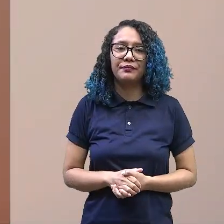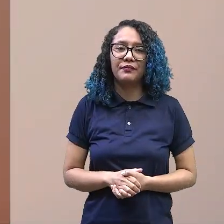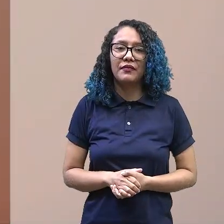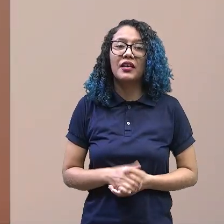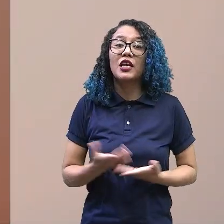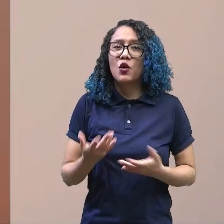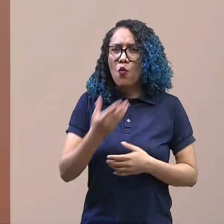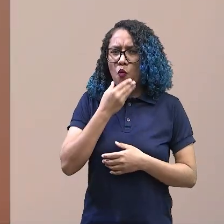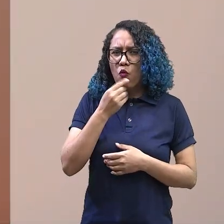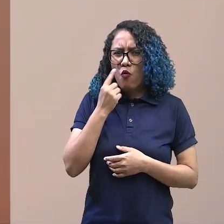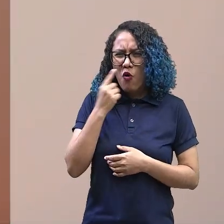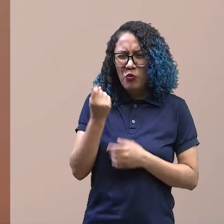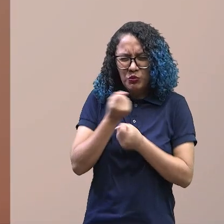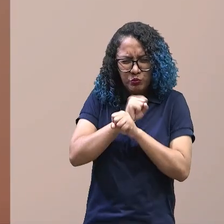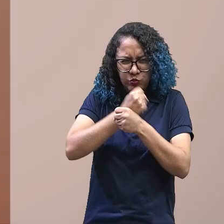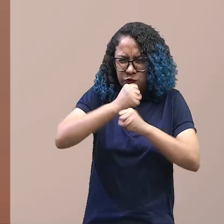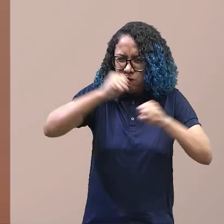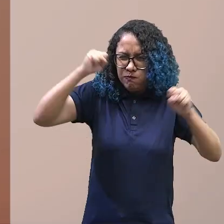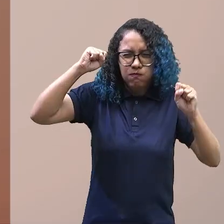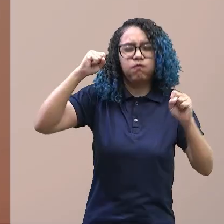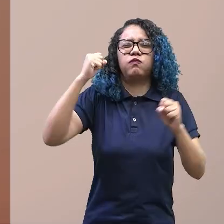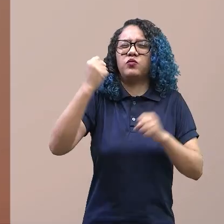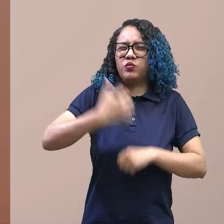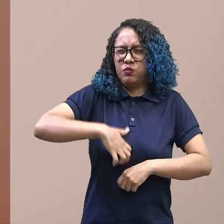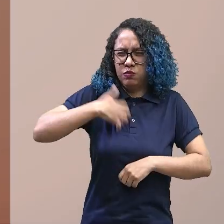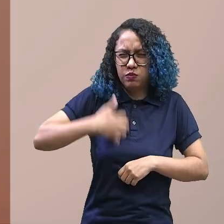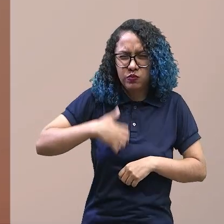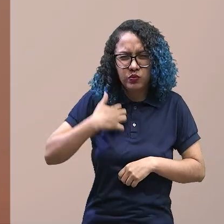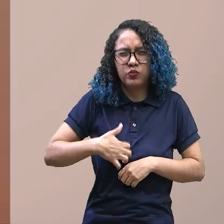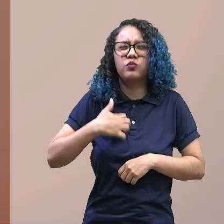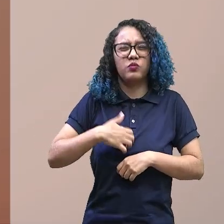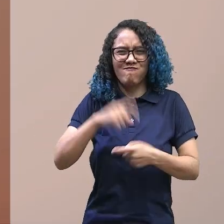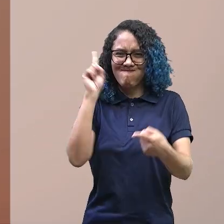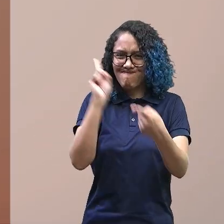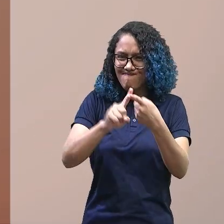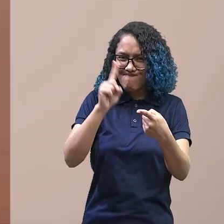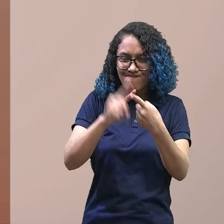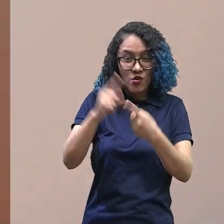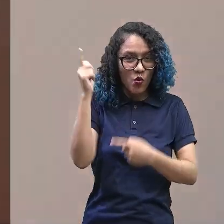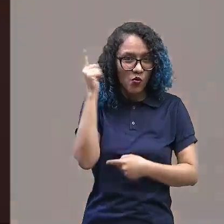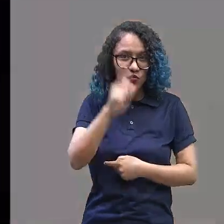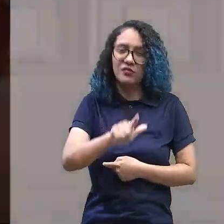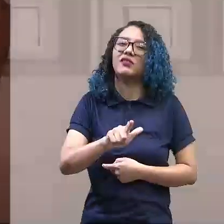Tomado pela ira e pela dor da traição, Vilela executa sua vingança,